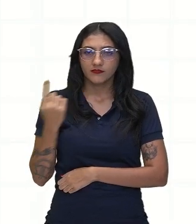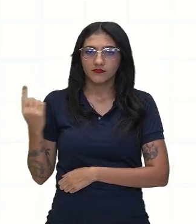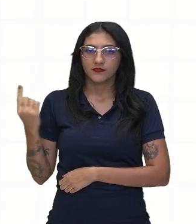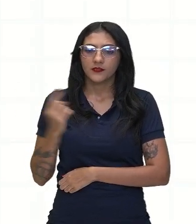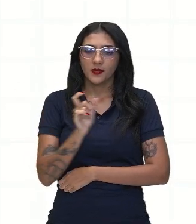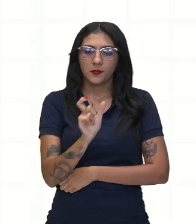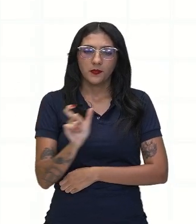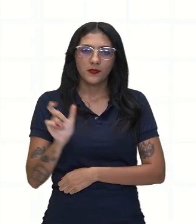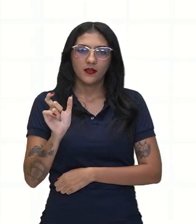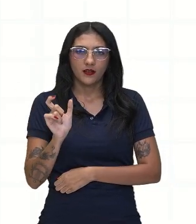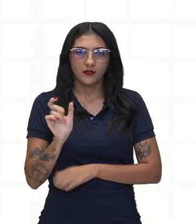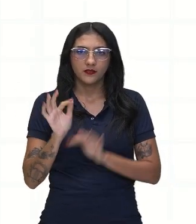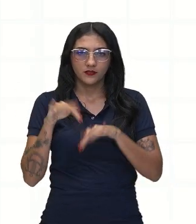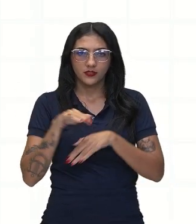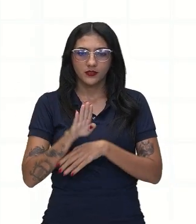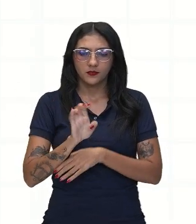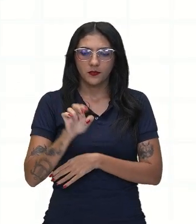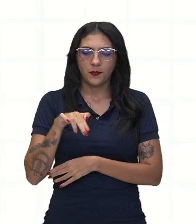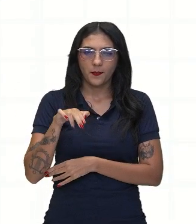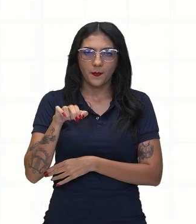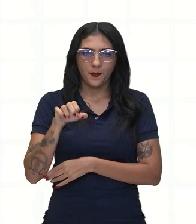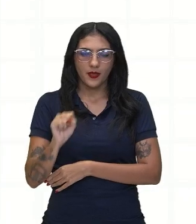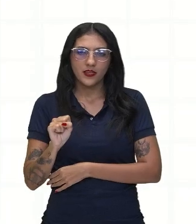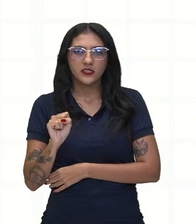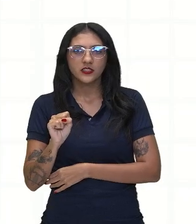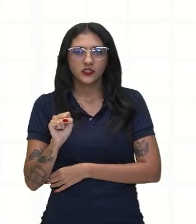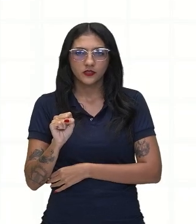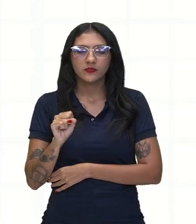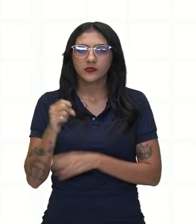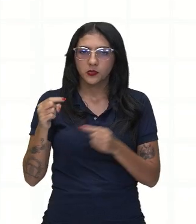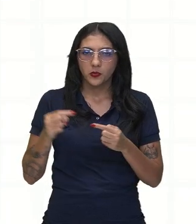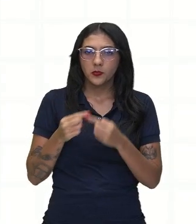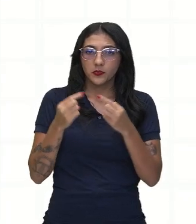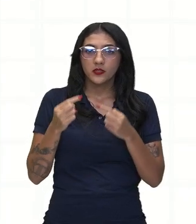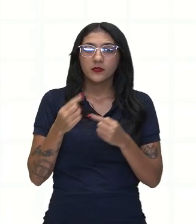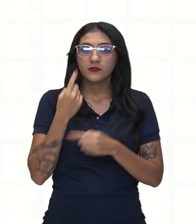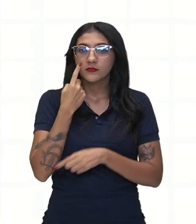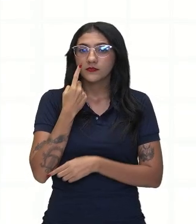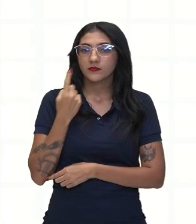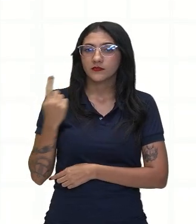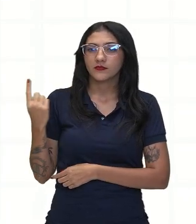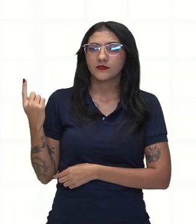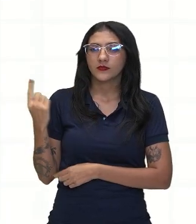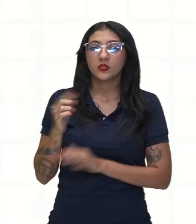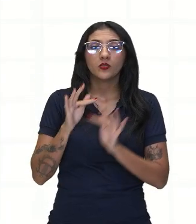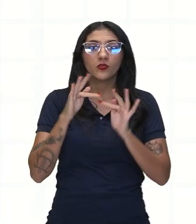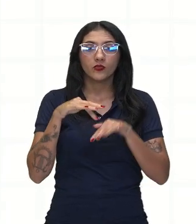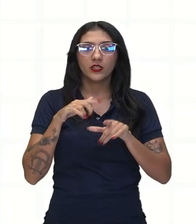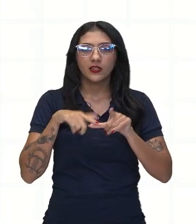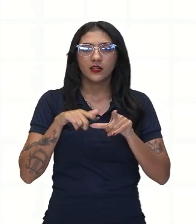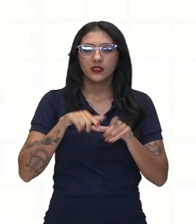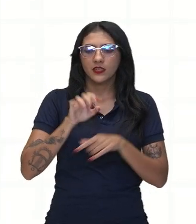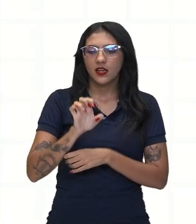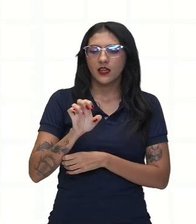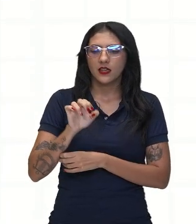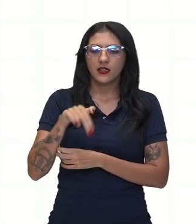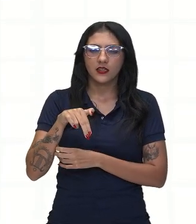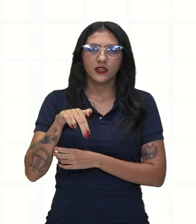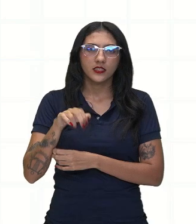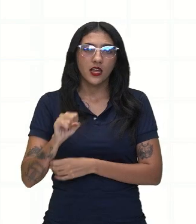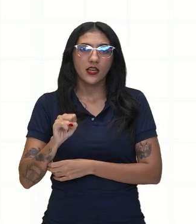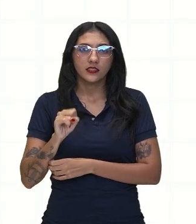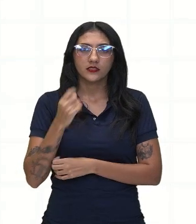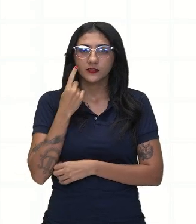Sílaba tônica, bens, é a última, é uma oxítona, que termina em quê? Em ens, ó, como tá aqui.